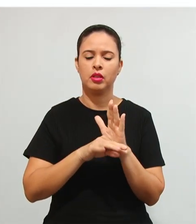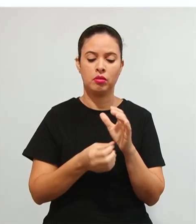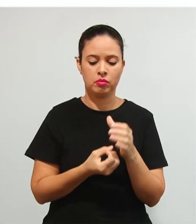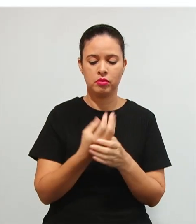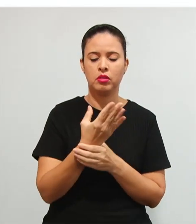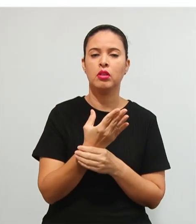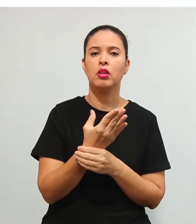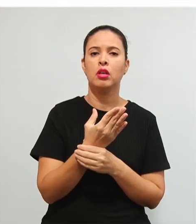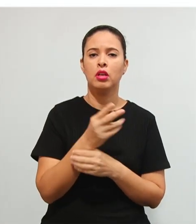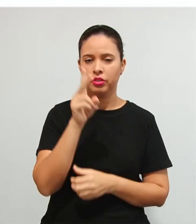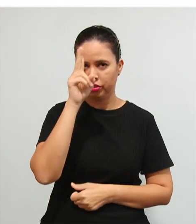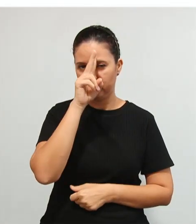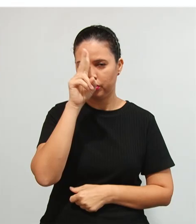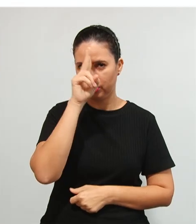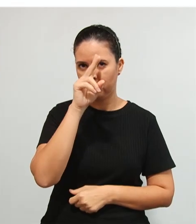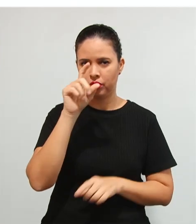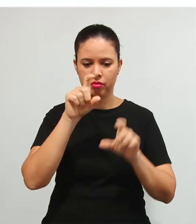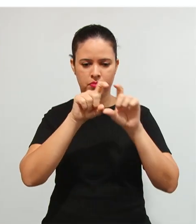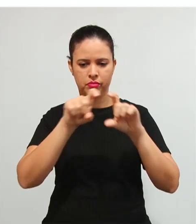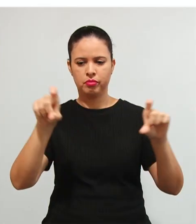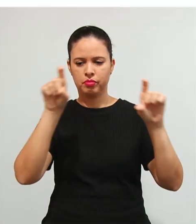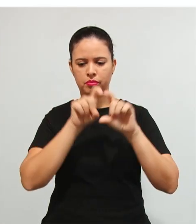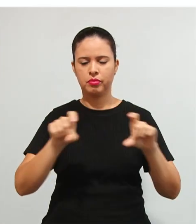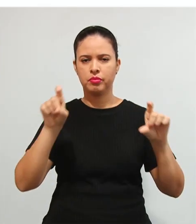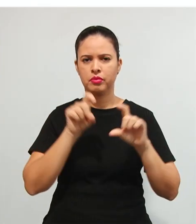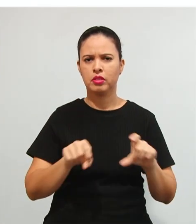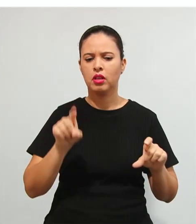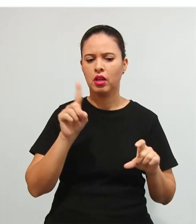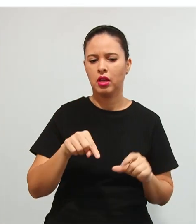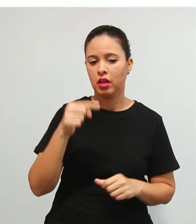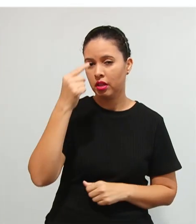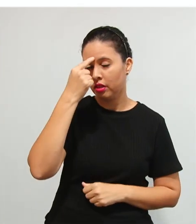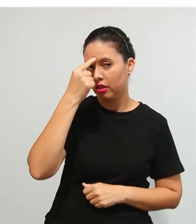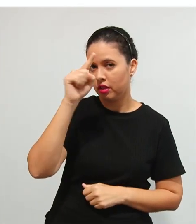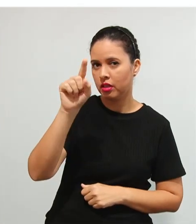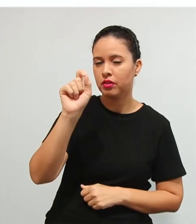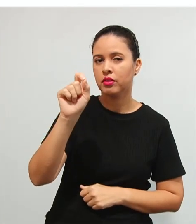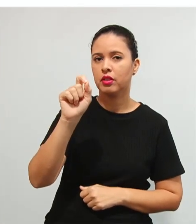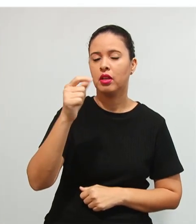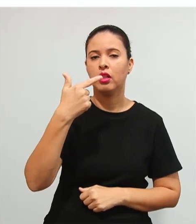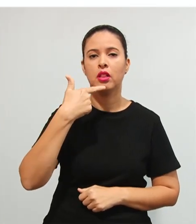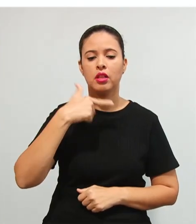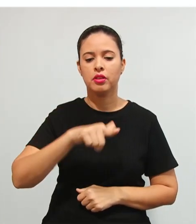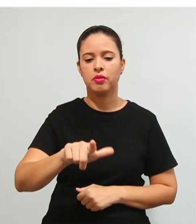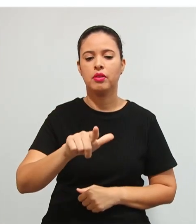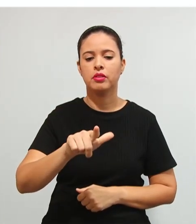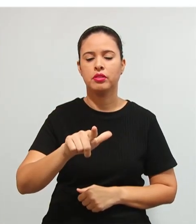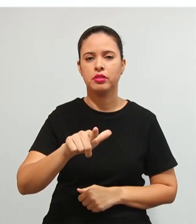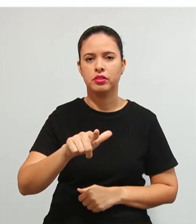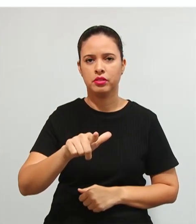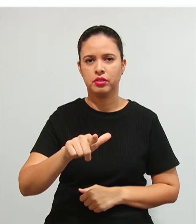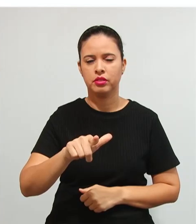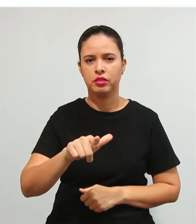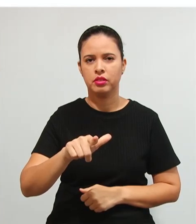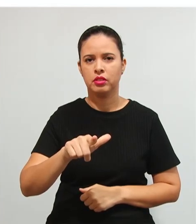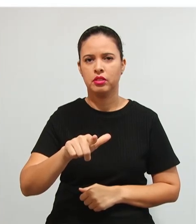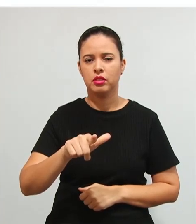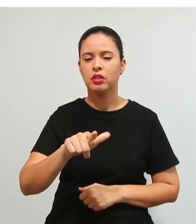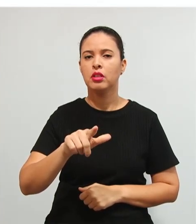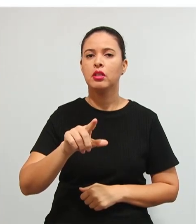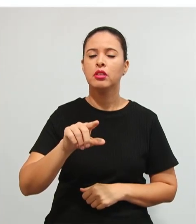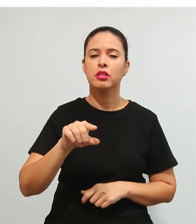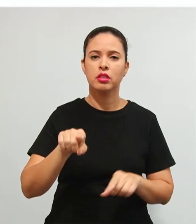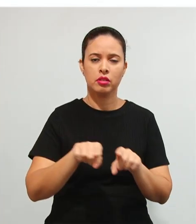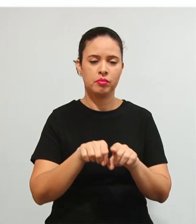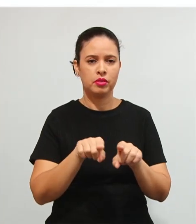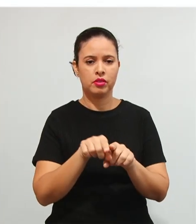história em quadrinho. Mas por quê? A ideia é trabalhar com a linguagem e não com uma ferramenta. Cria